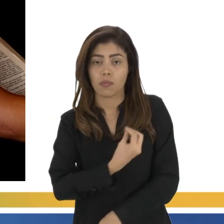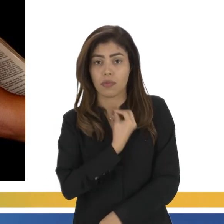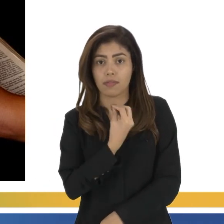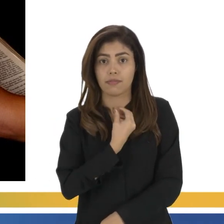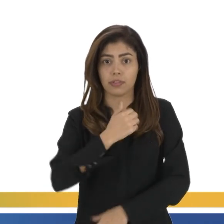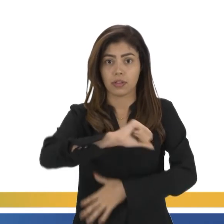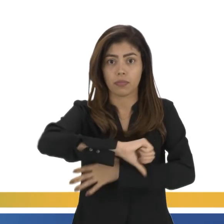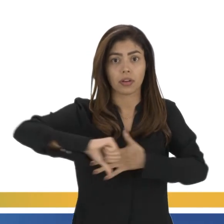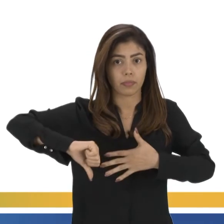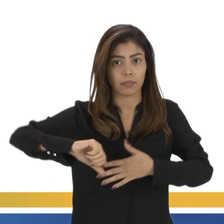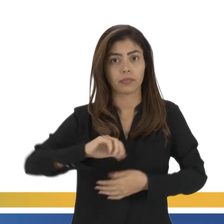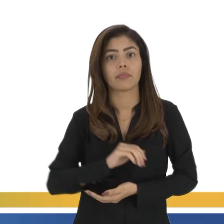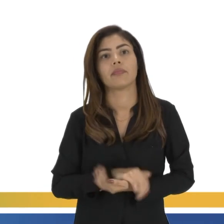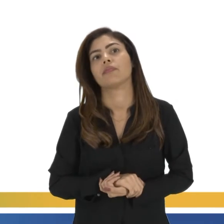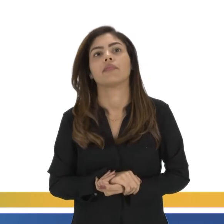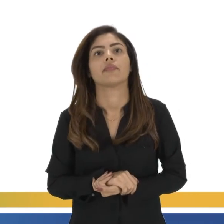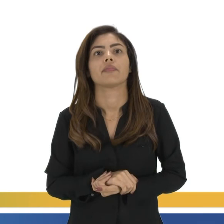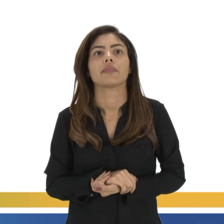tentarmos